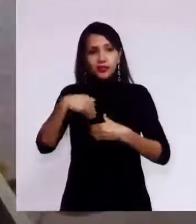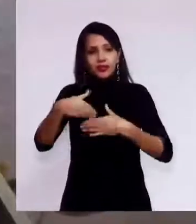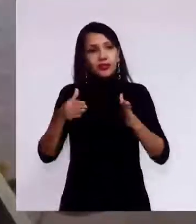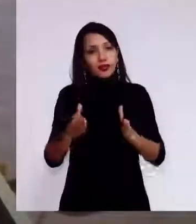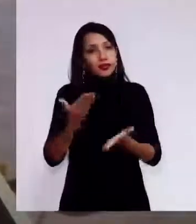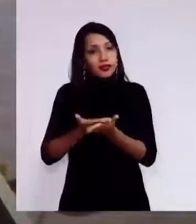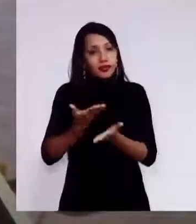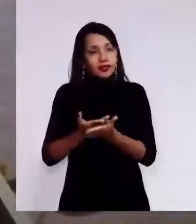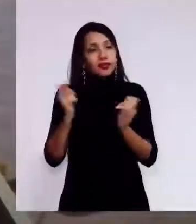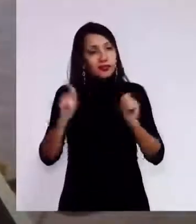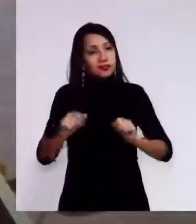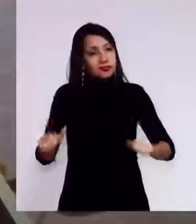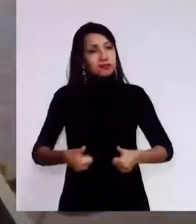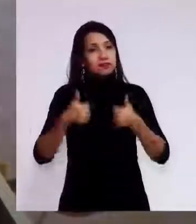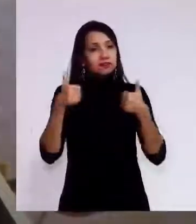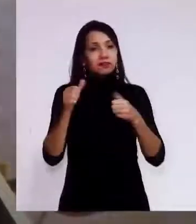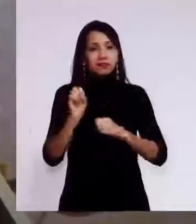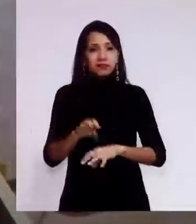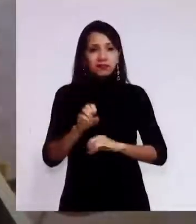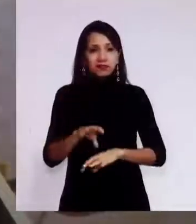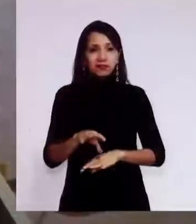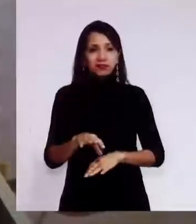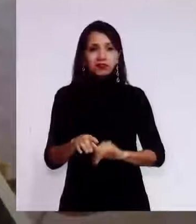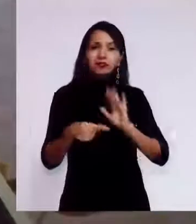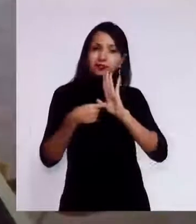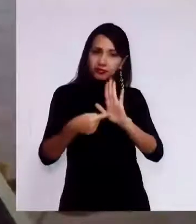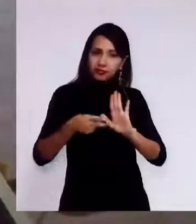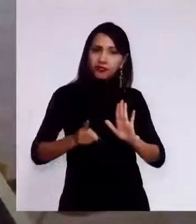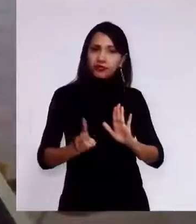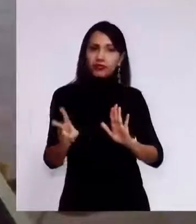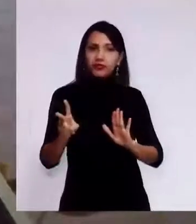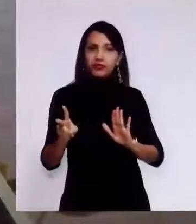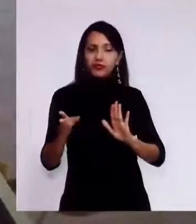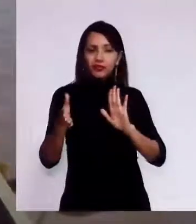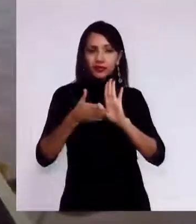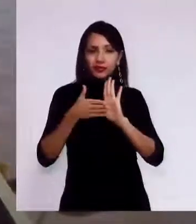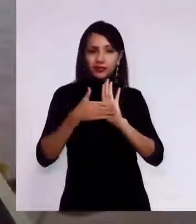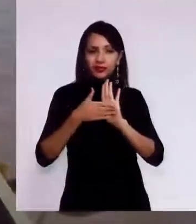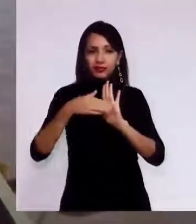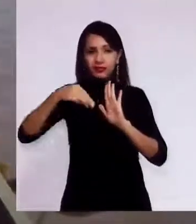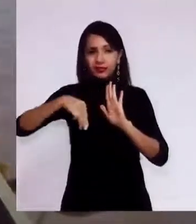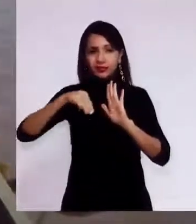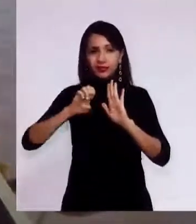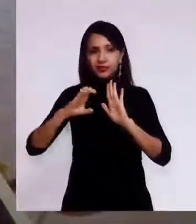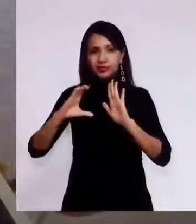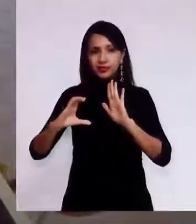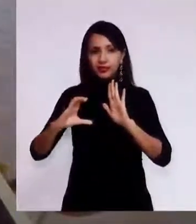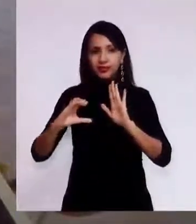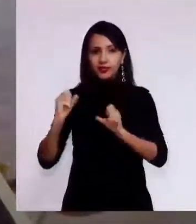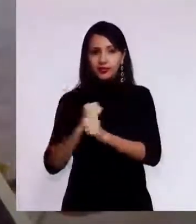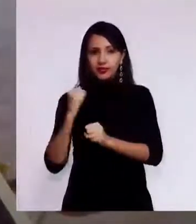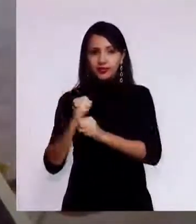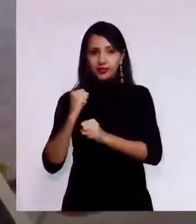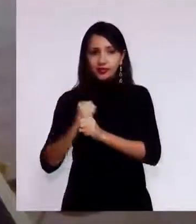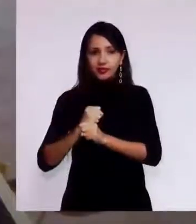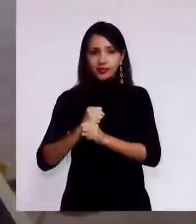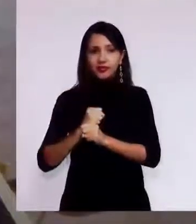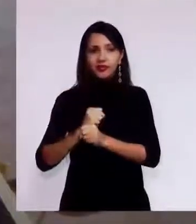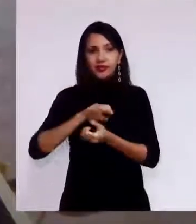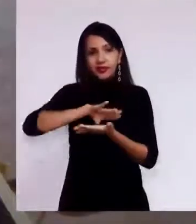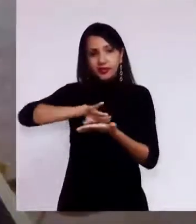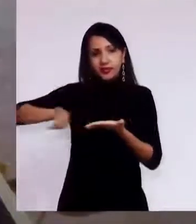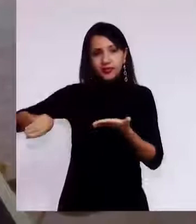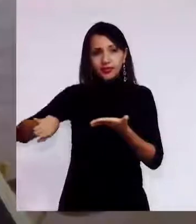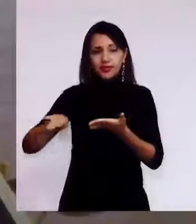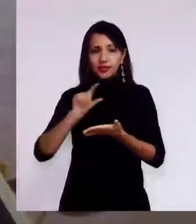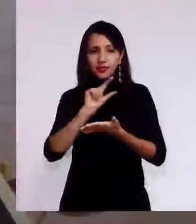para que ele possa melhorar a educação. O manifesto continua. A proposta do MEC de reforma exclui do nome da